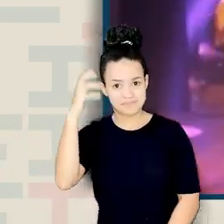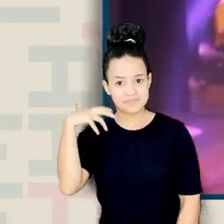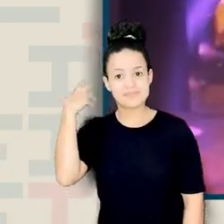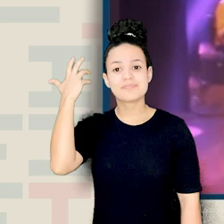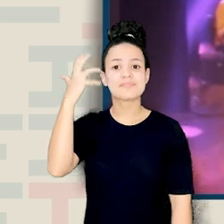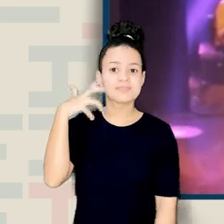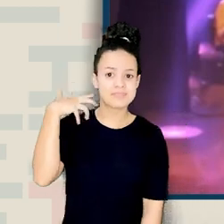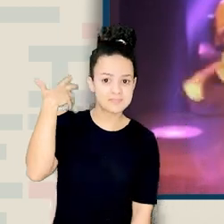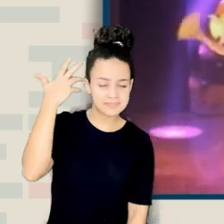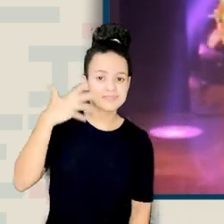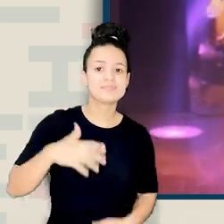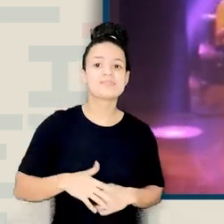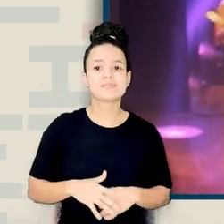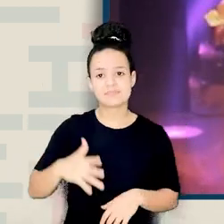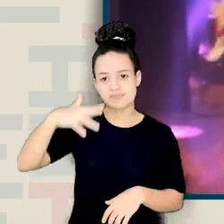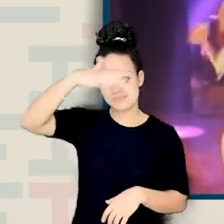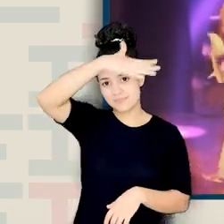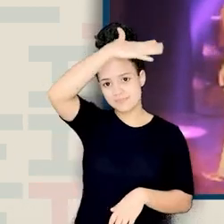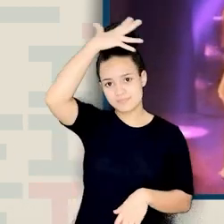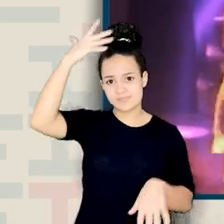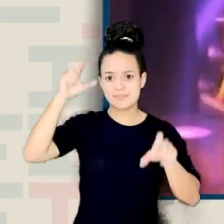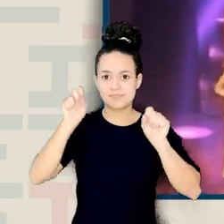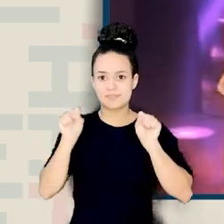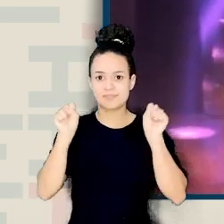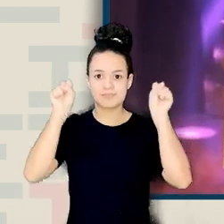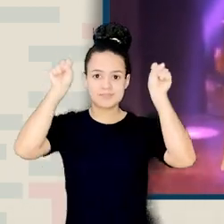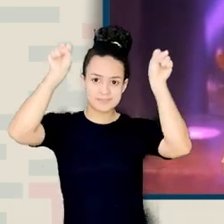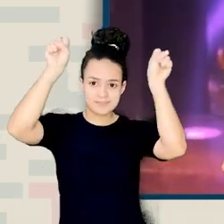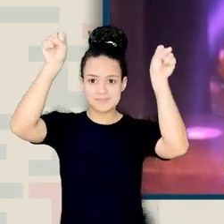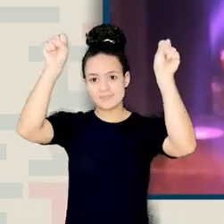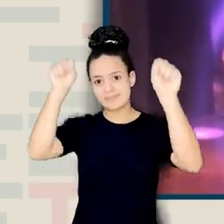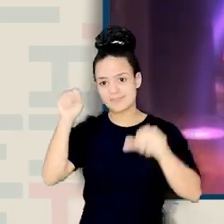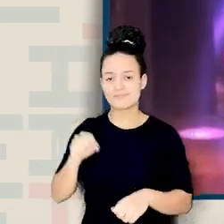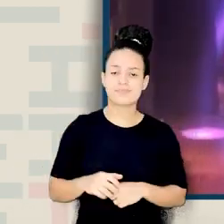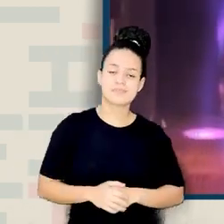brincadeira. Epa rei Yansan, oia, epa